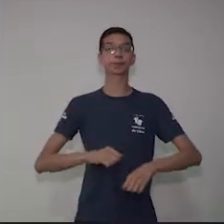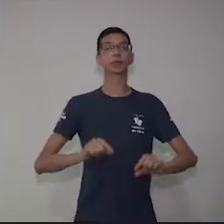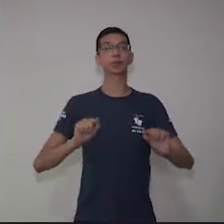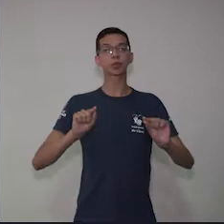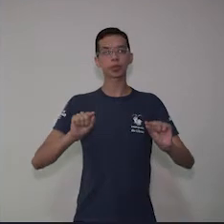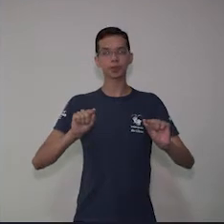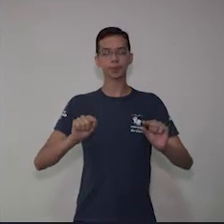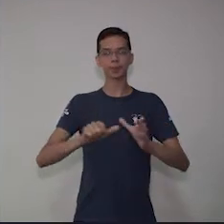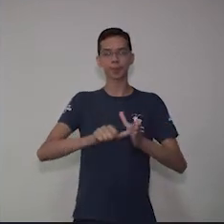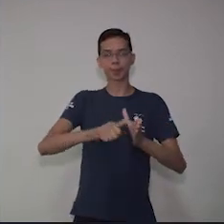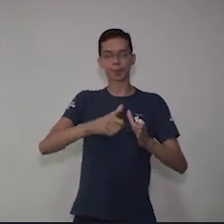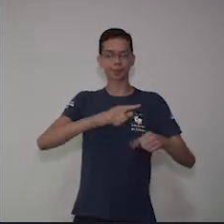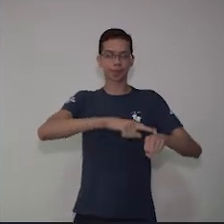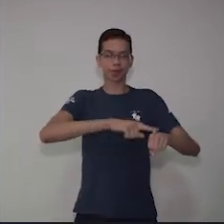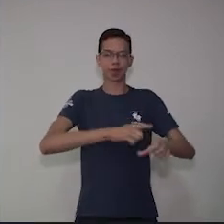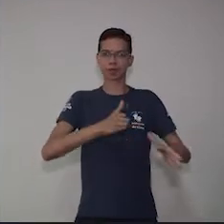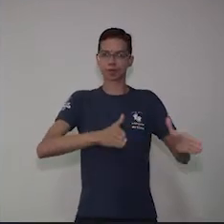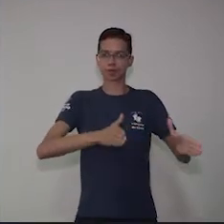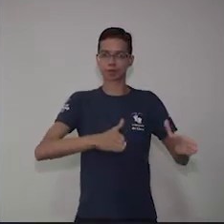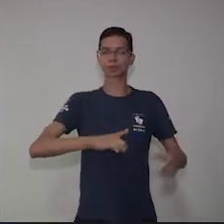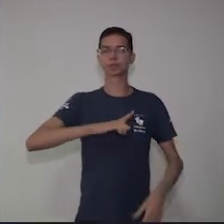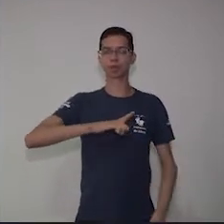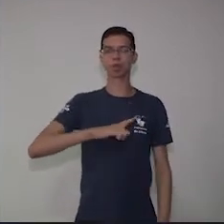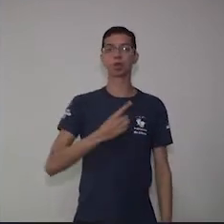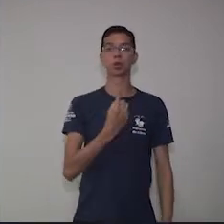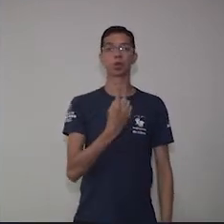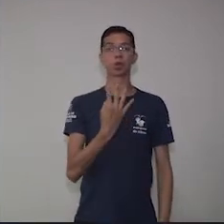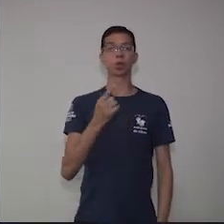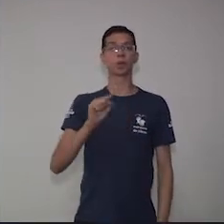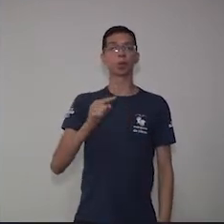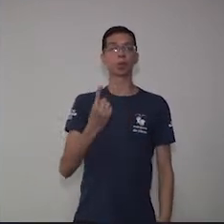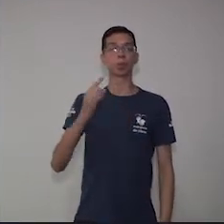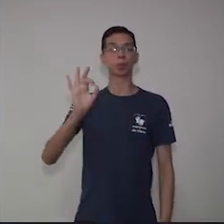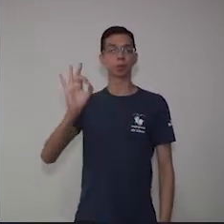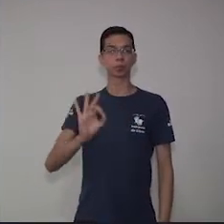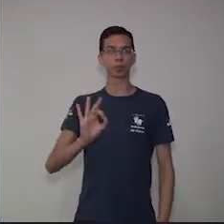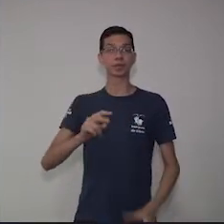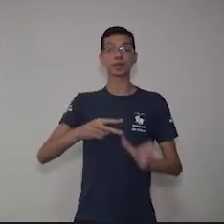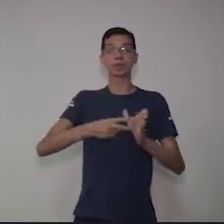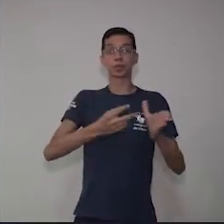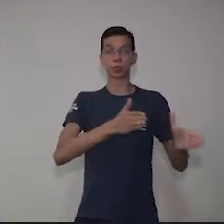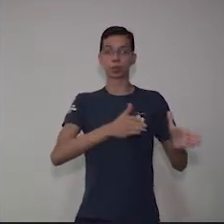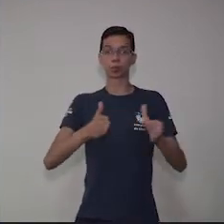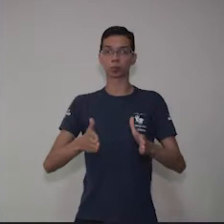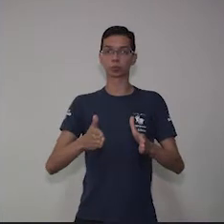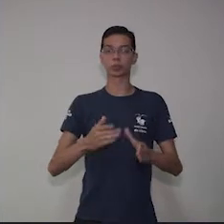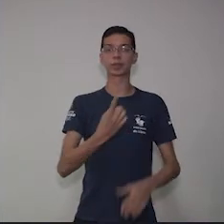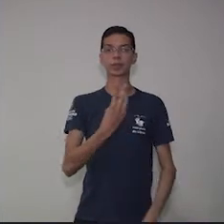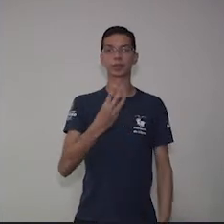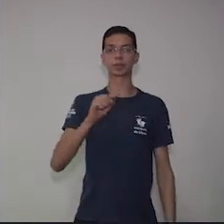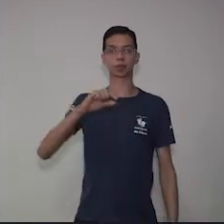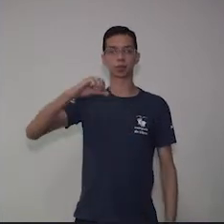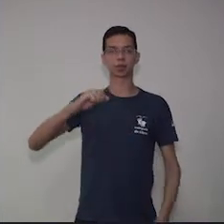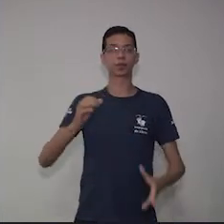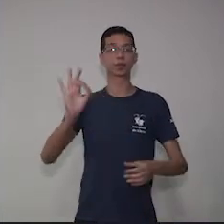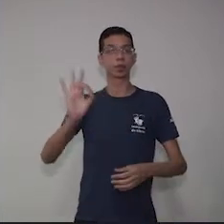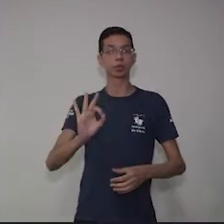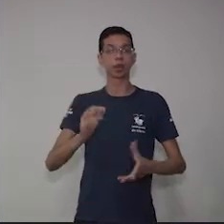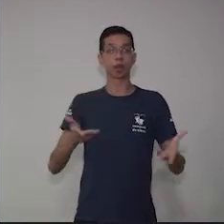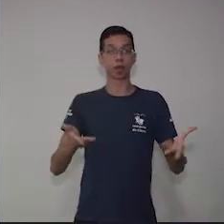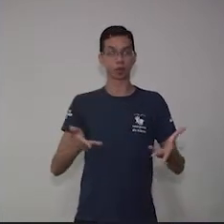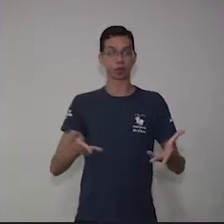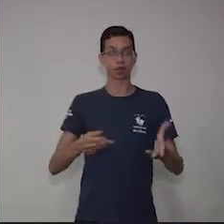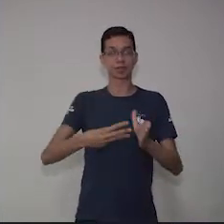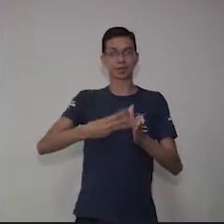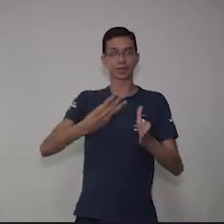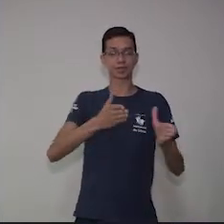onde apresentou-se uma prevalência de 14,1%, a segunda de 13,9%, e agora, então, na